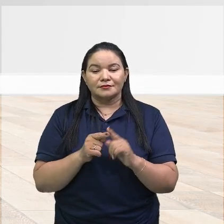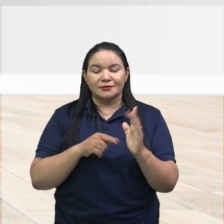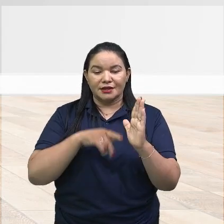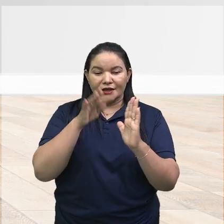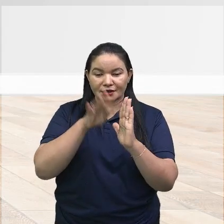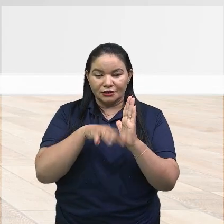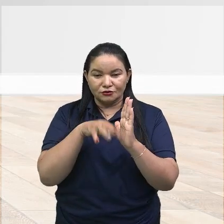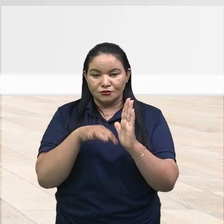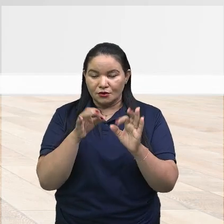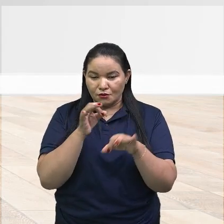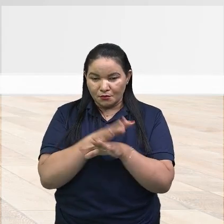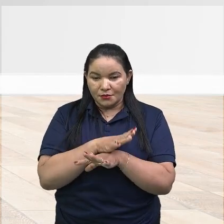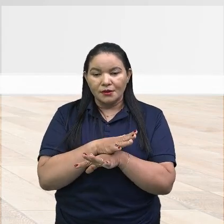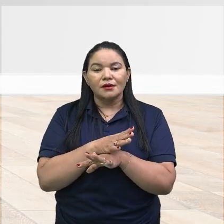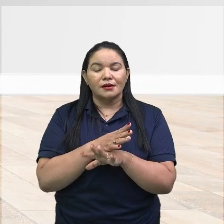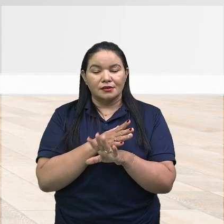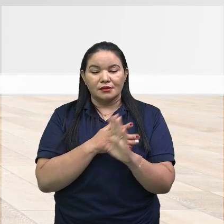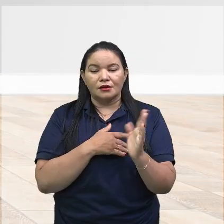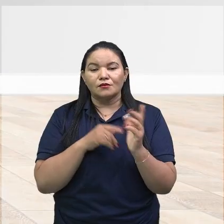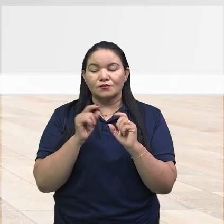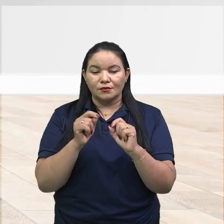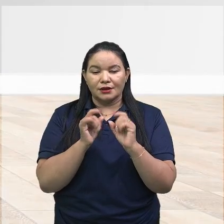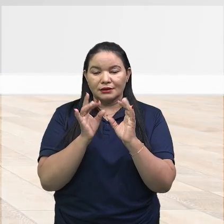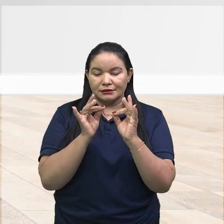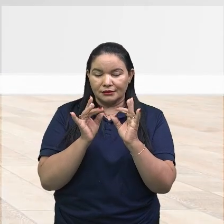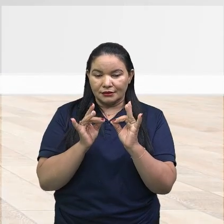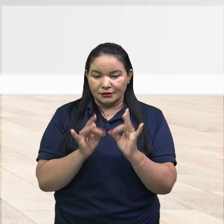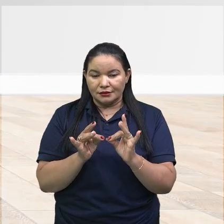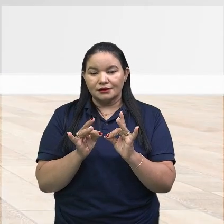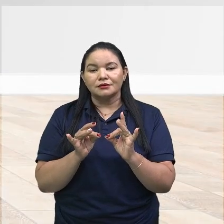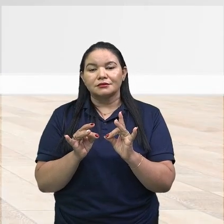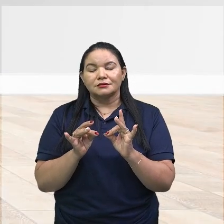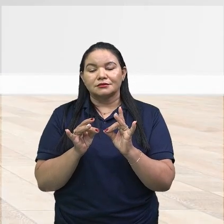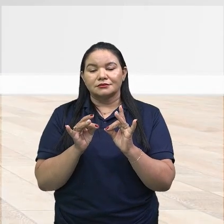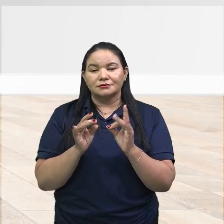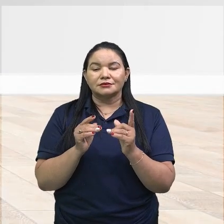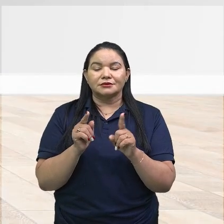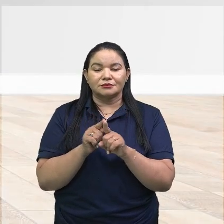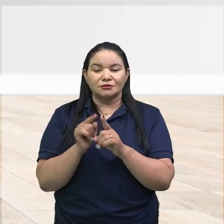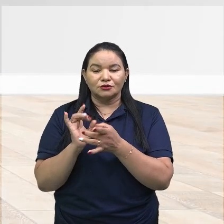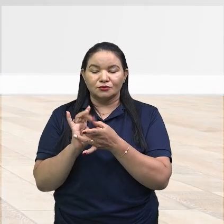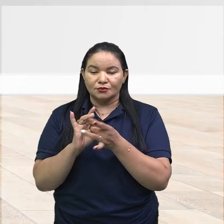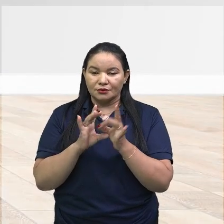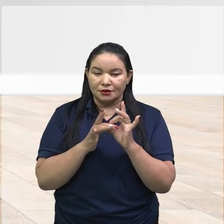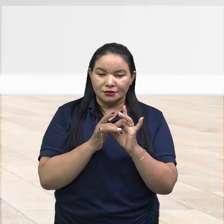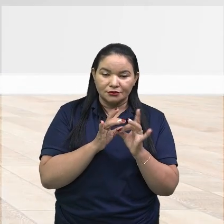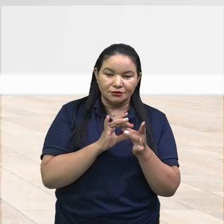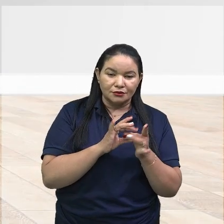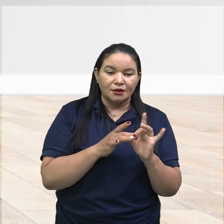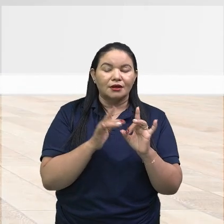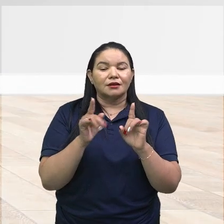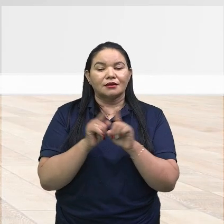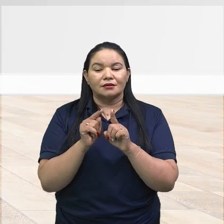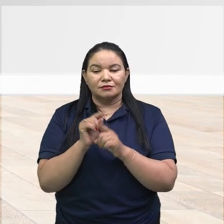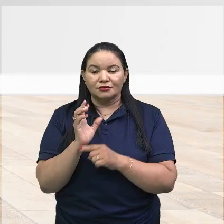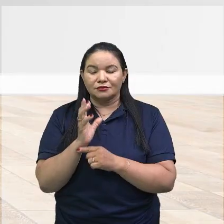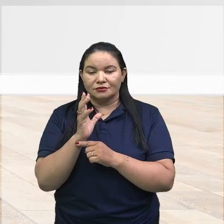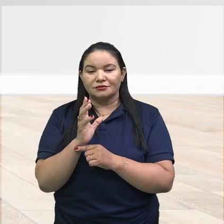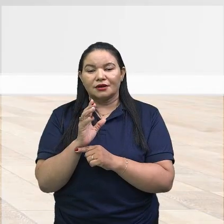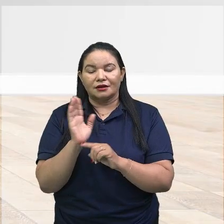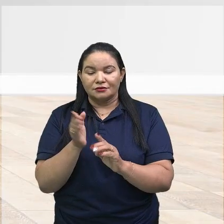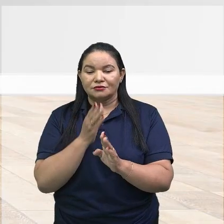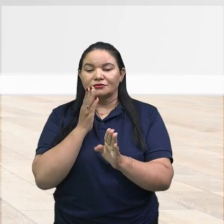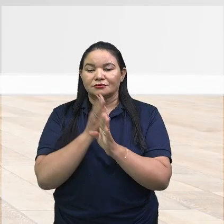entrelinhas, né? Que você, pelo que diz tudo lá, pelo contexto, pela situação, você vai